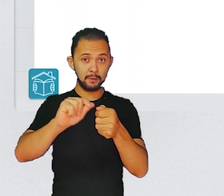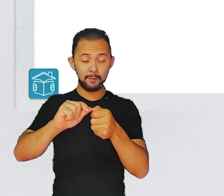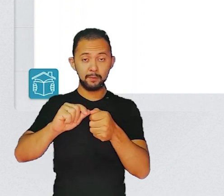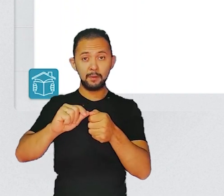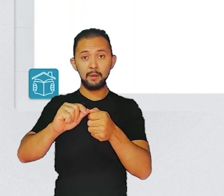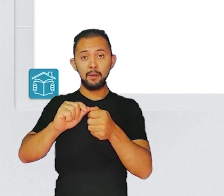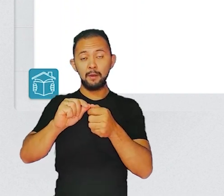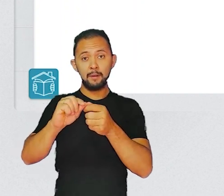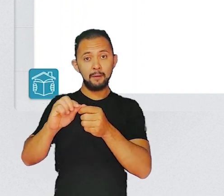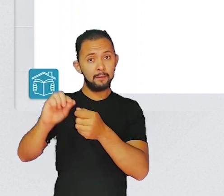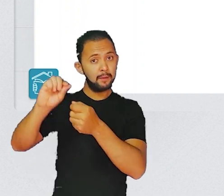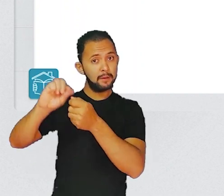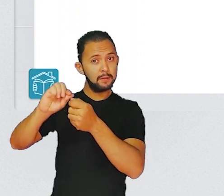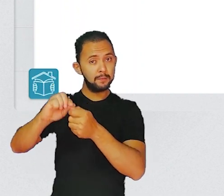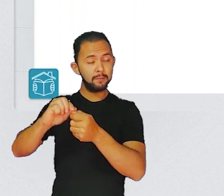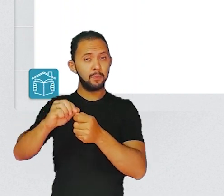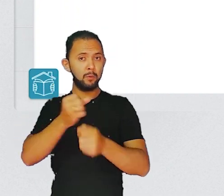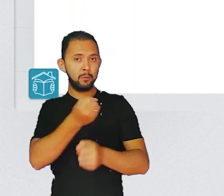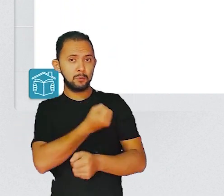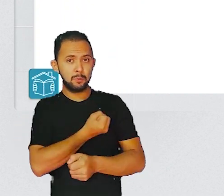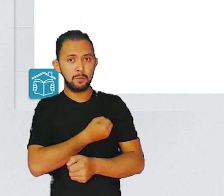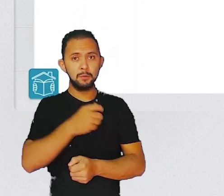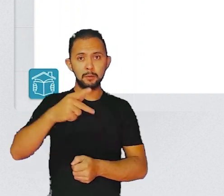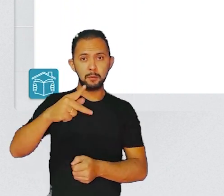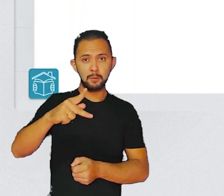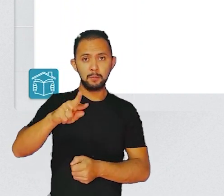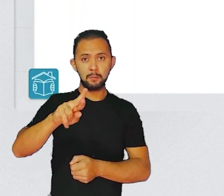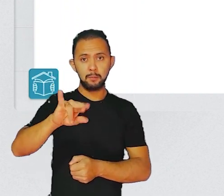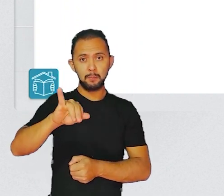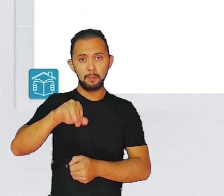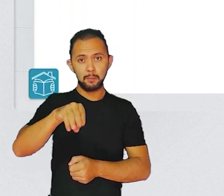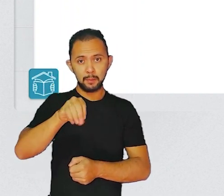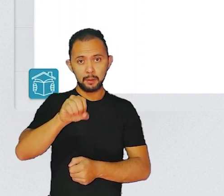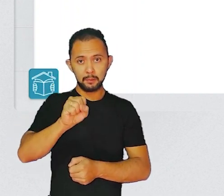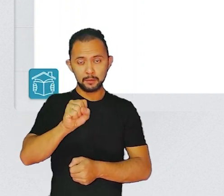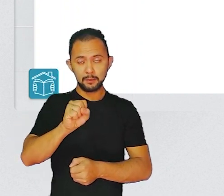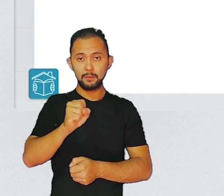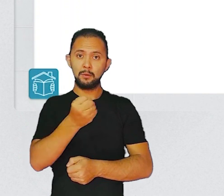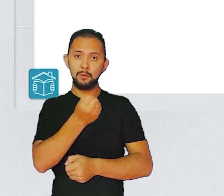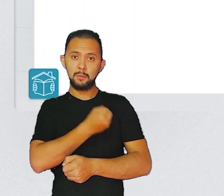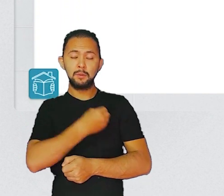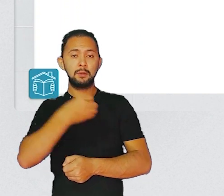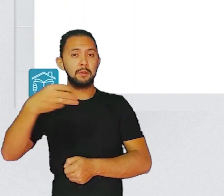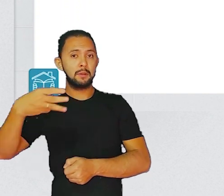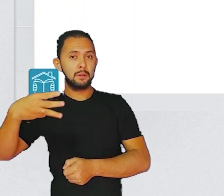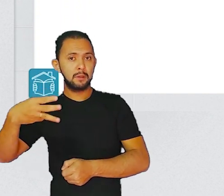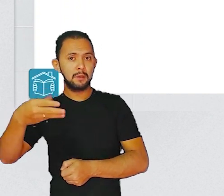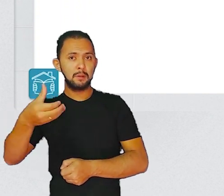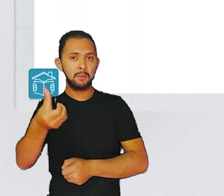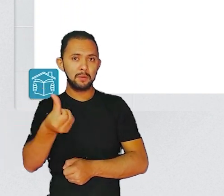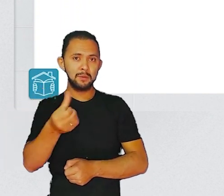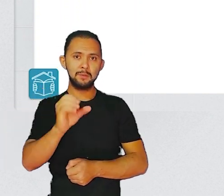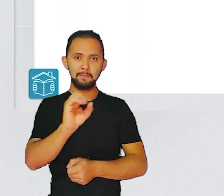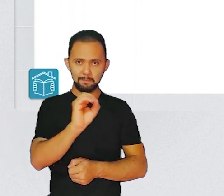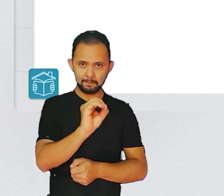ou decompor em fatores primos o 3.600. Vamos fazer isso? Ó, deixa eu separar aqui um